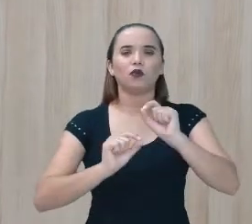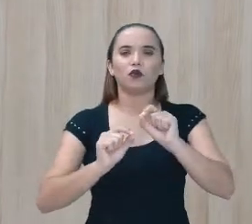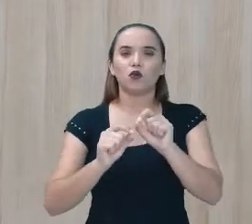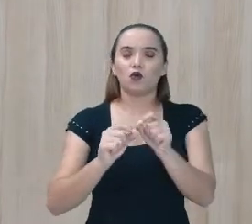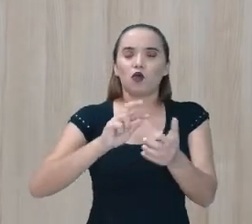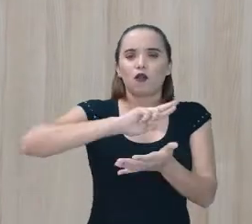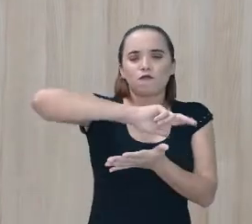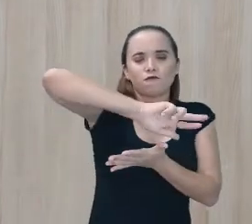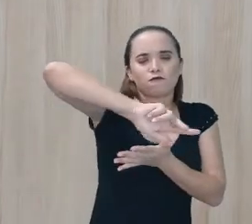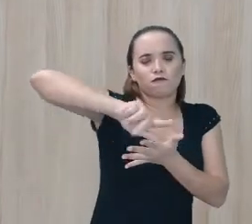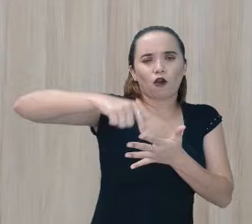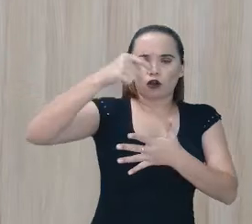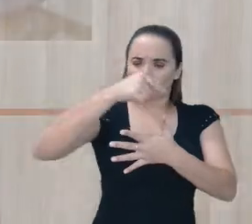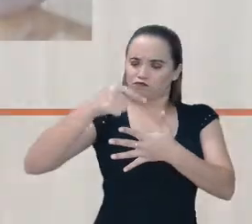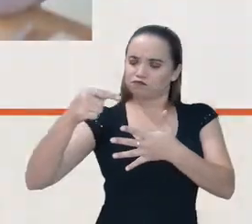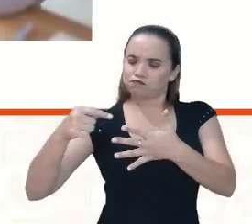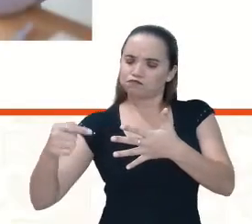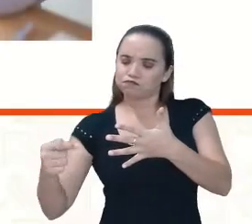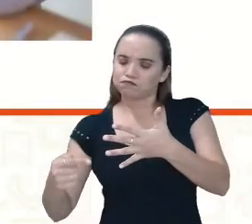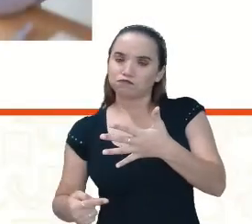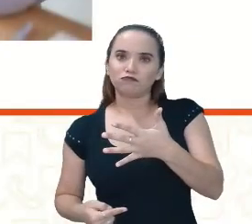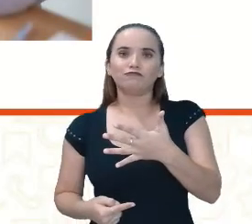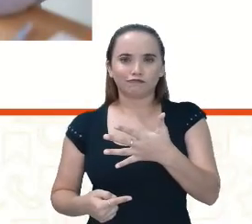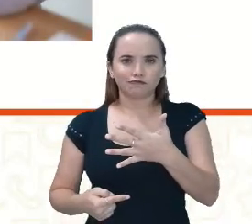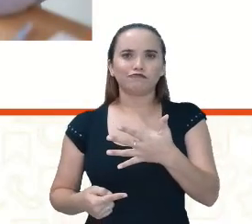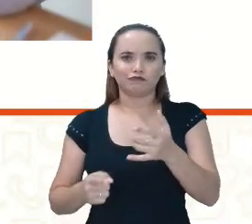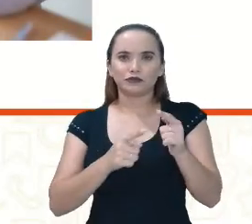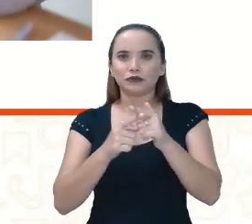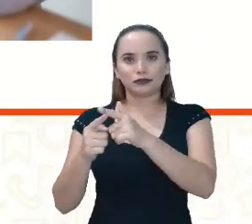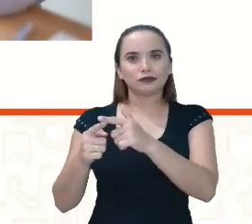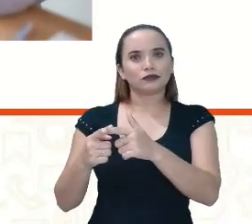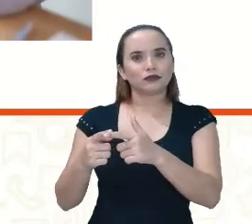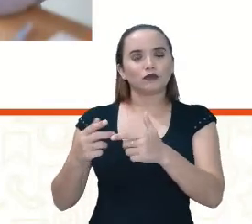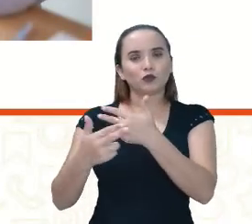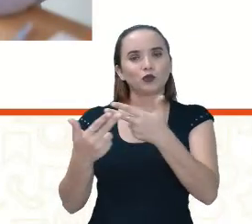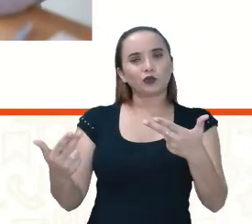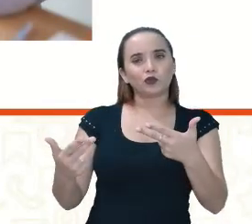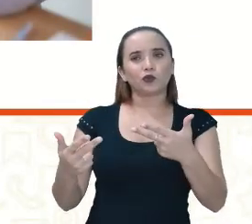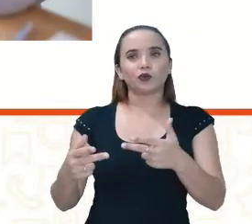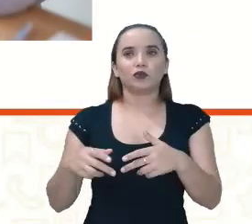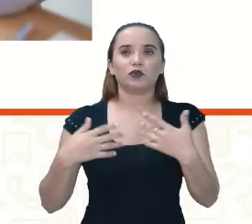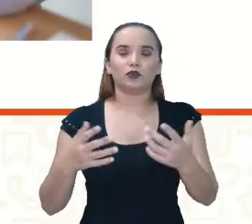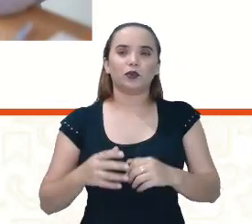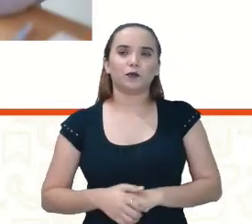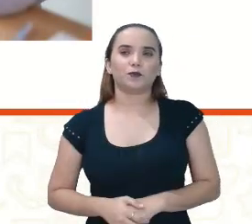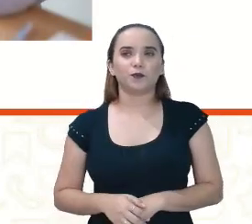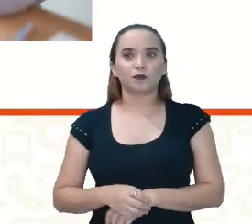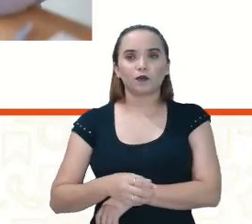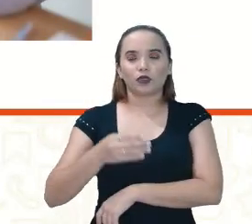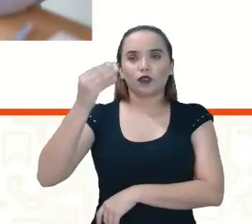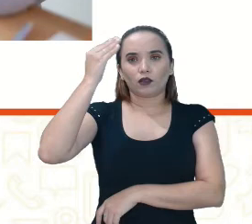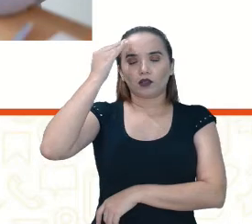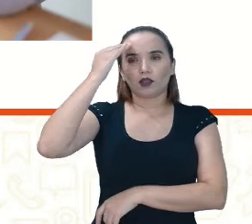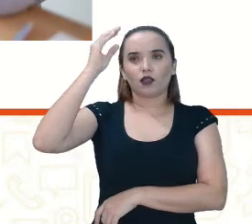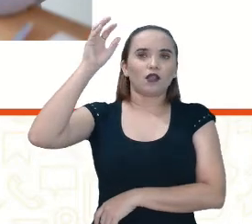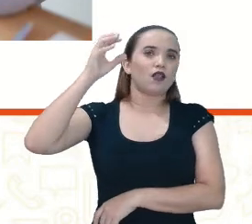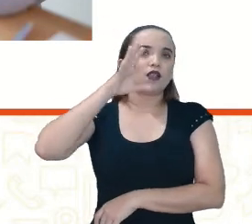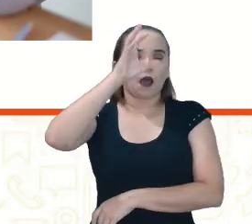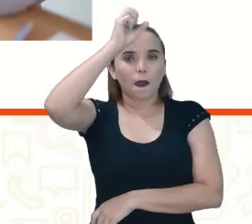de condições, de possibilidades. A expectativa de aprendizagem na área motora é a